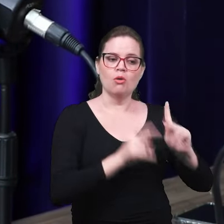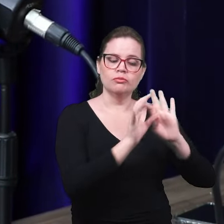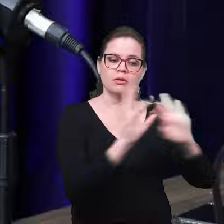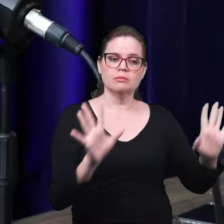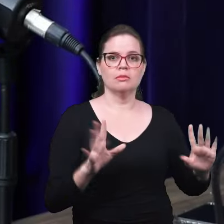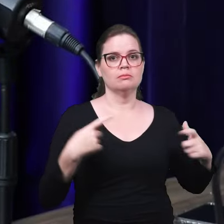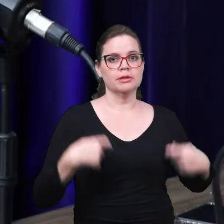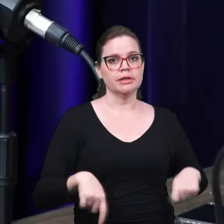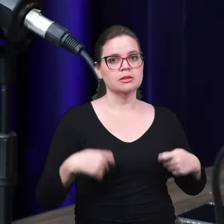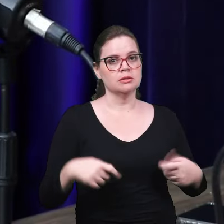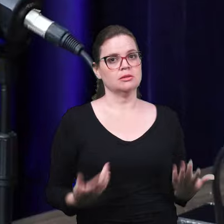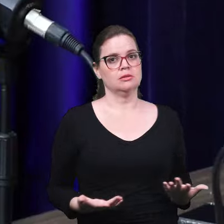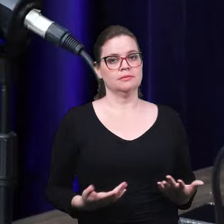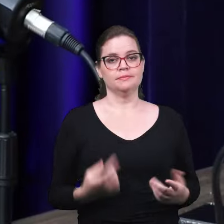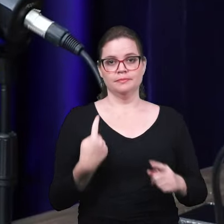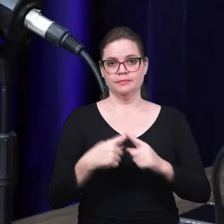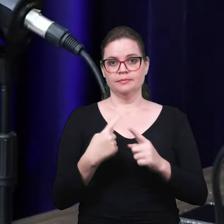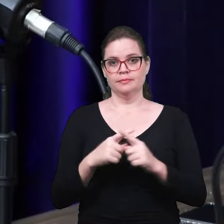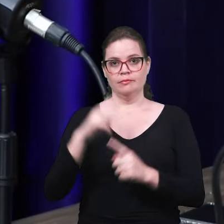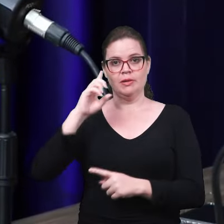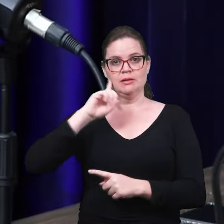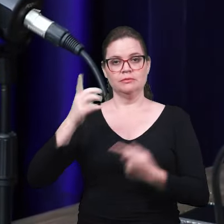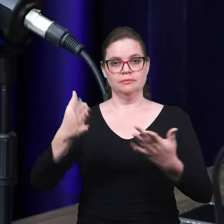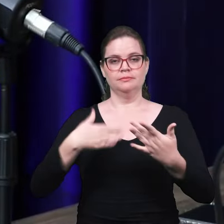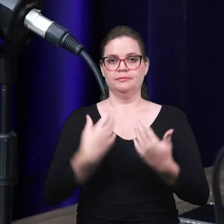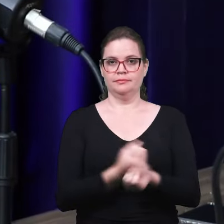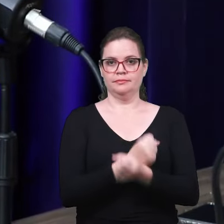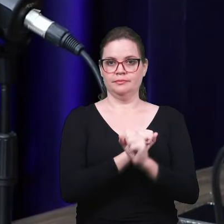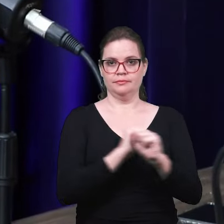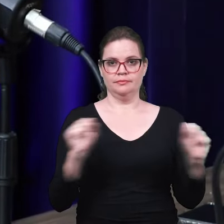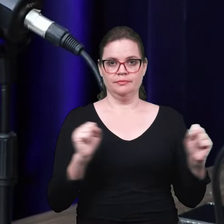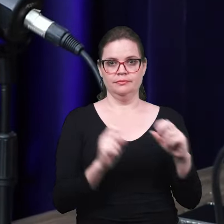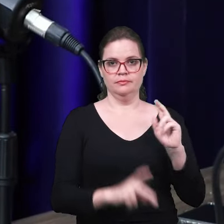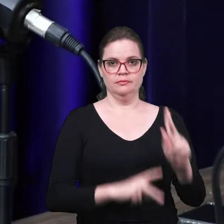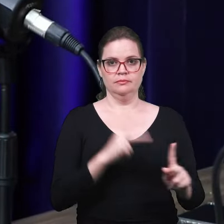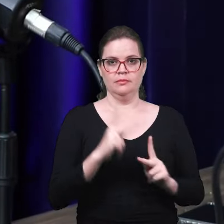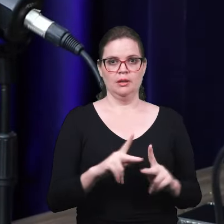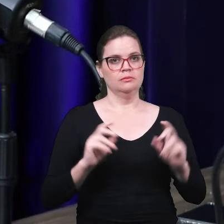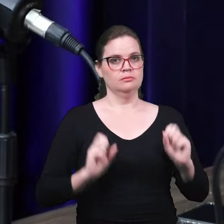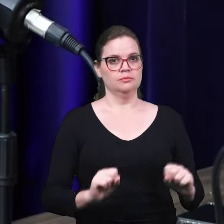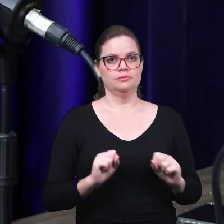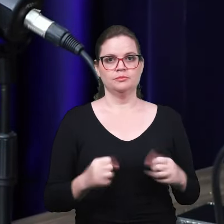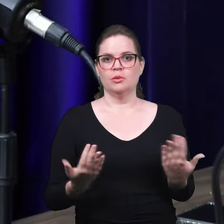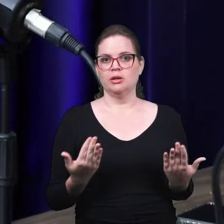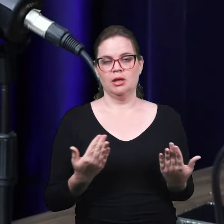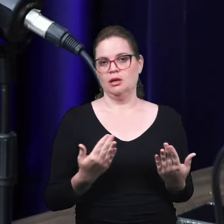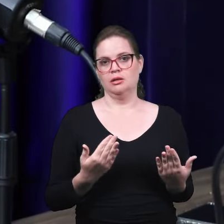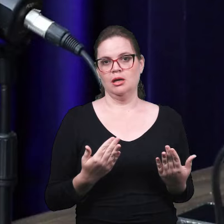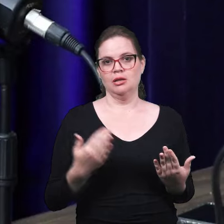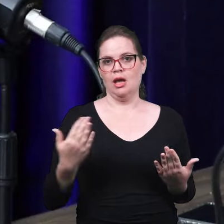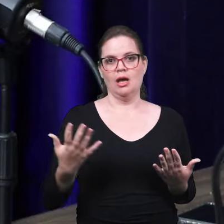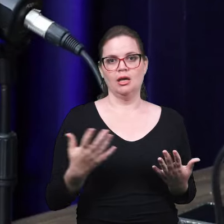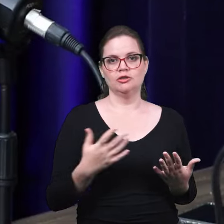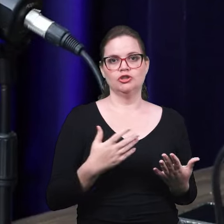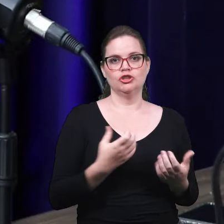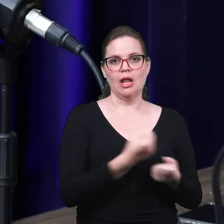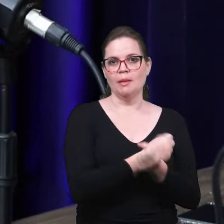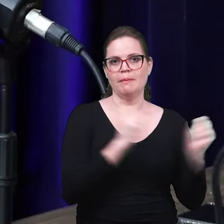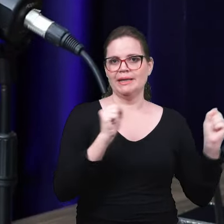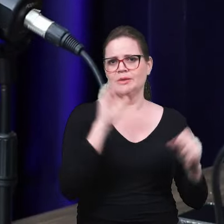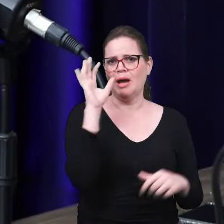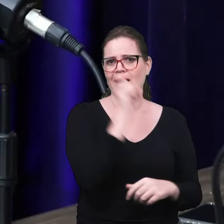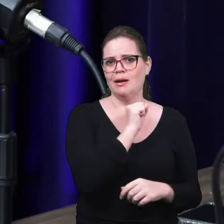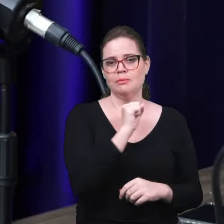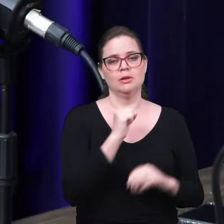Deus queria libertar o seu povo, mas Deus poderia tirá-los de um só momento. Mas Deus